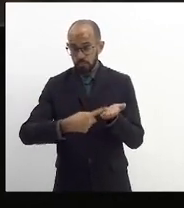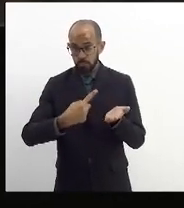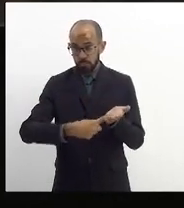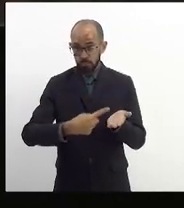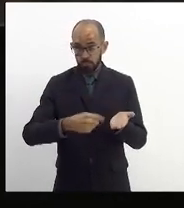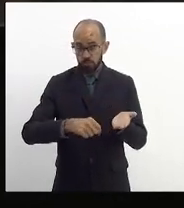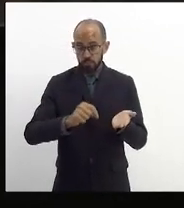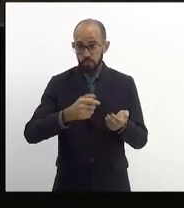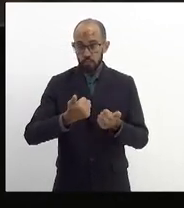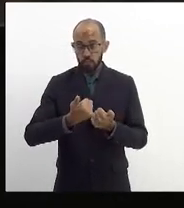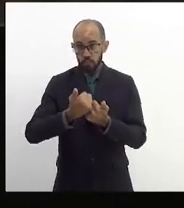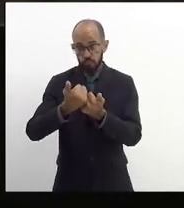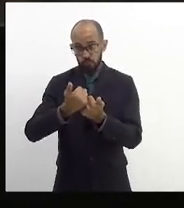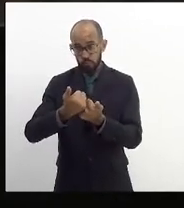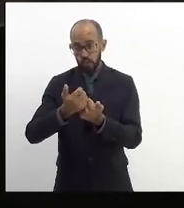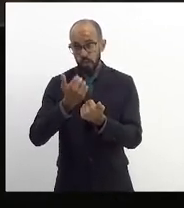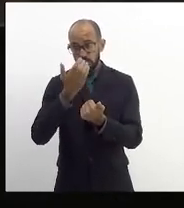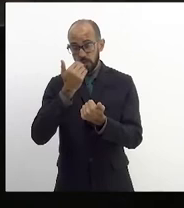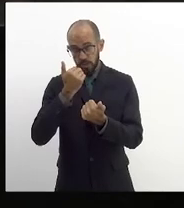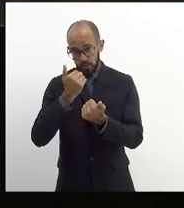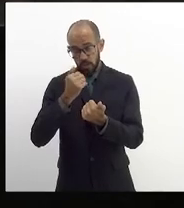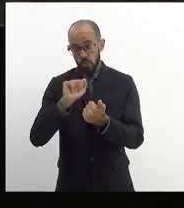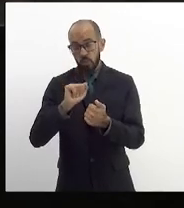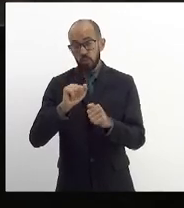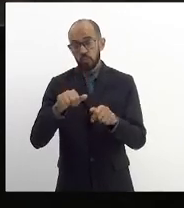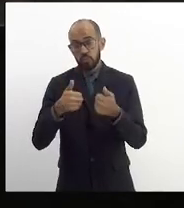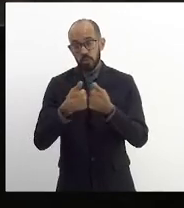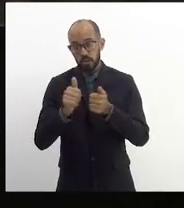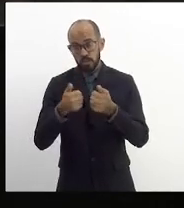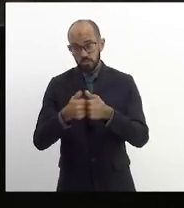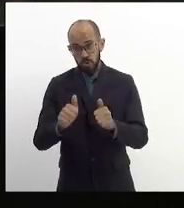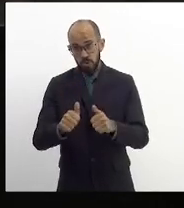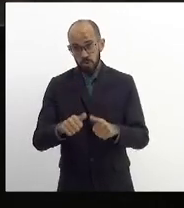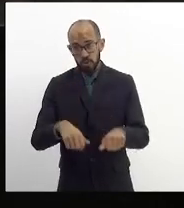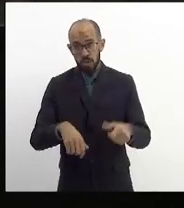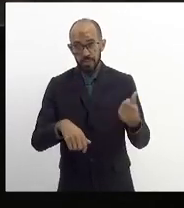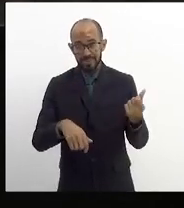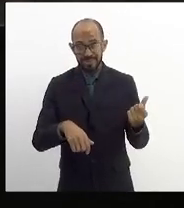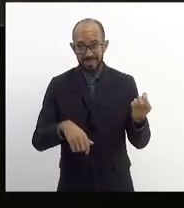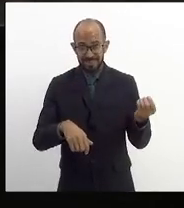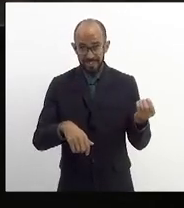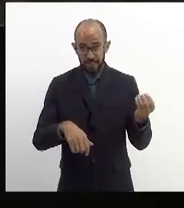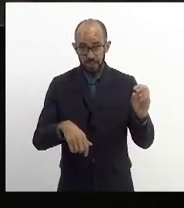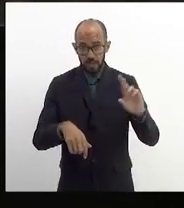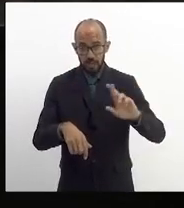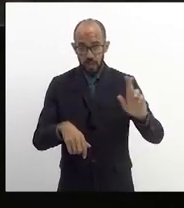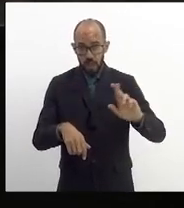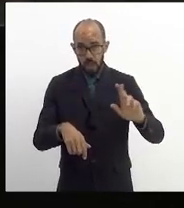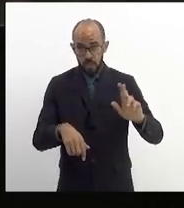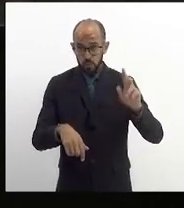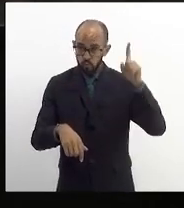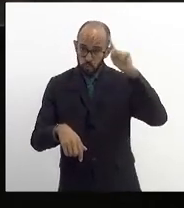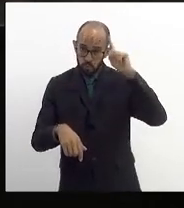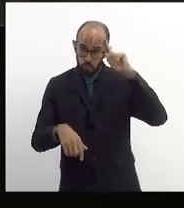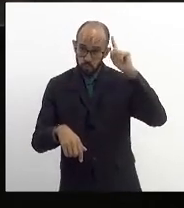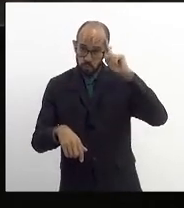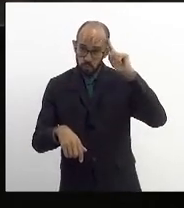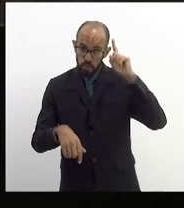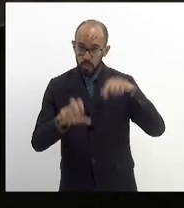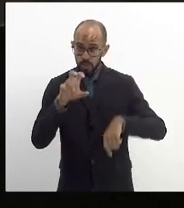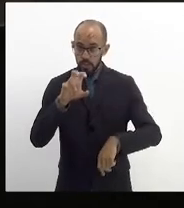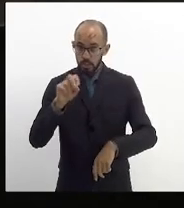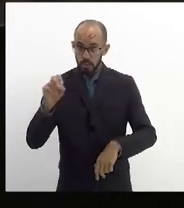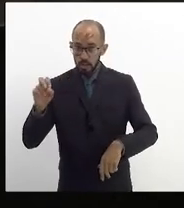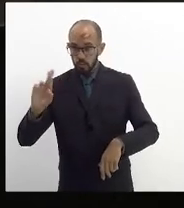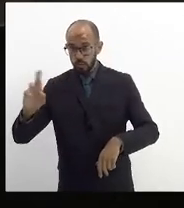e auxílio-transporte que passou a vigorar a partir de 60 reais por dia e quinhentos reaes pago